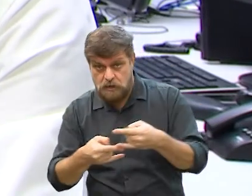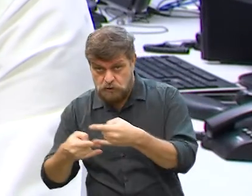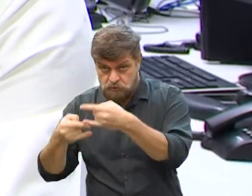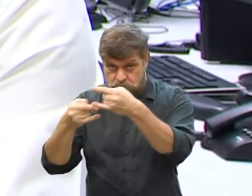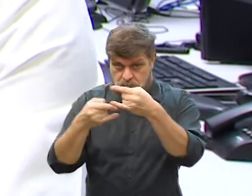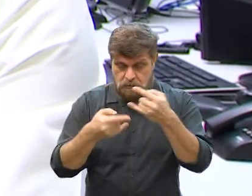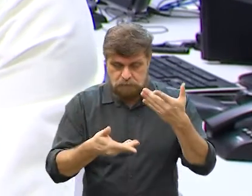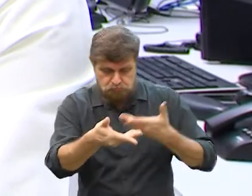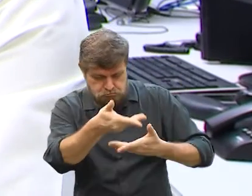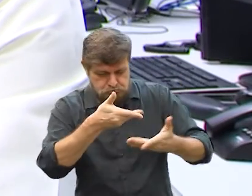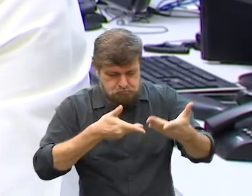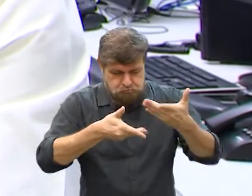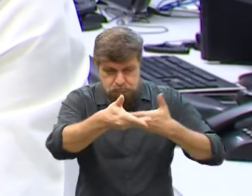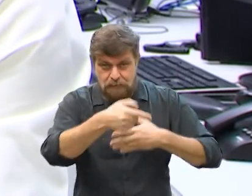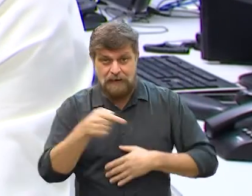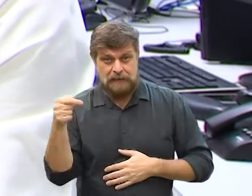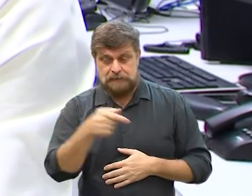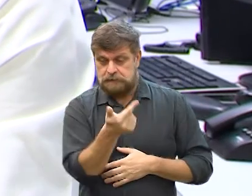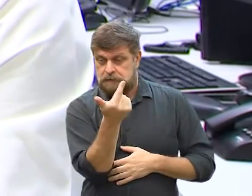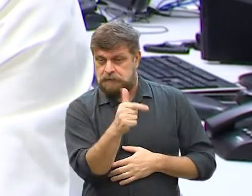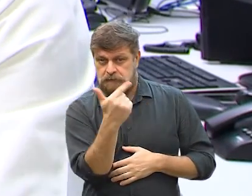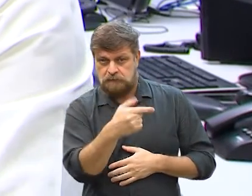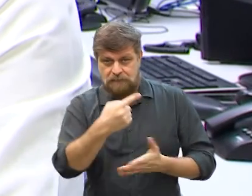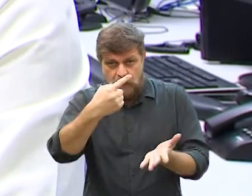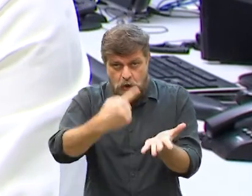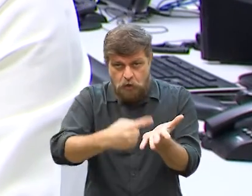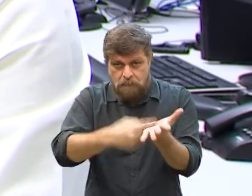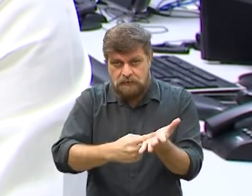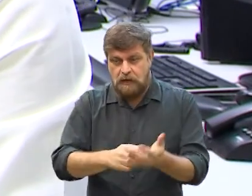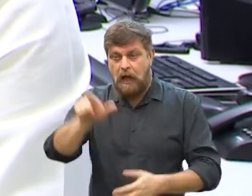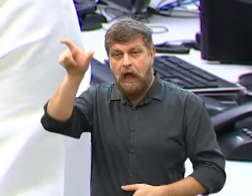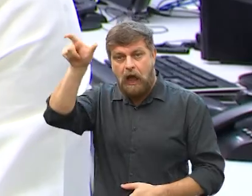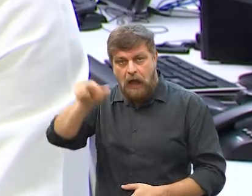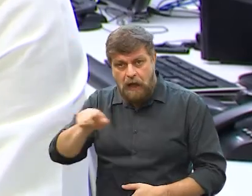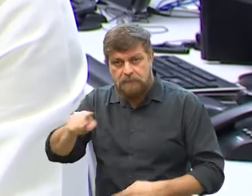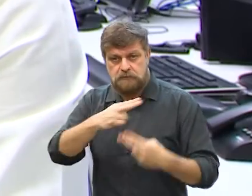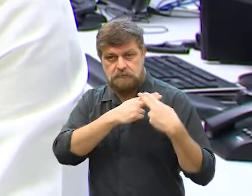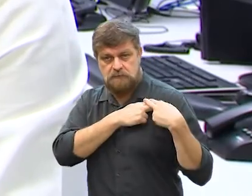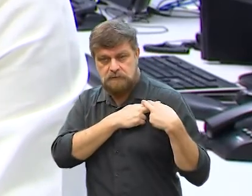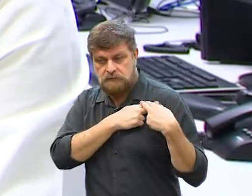da pandemia. E se não houver esse acordo, então o consumidor